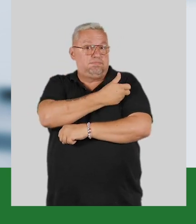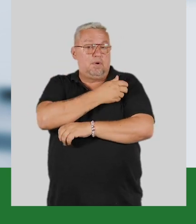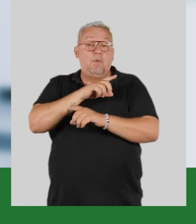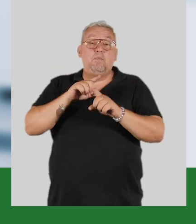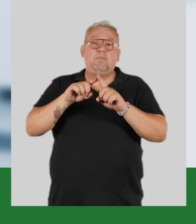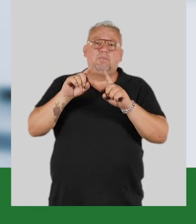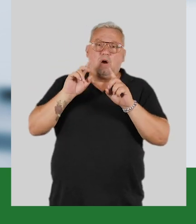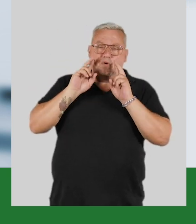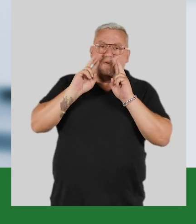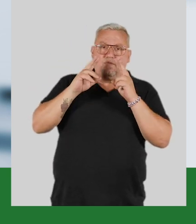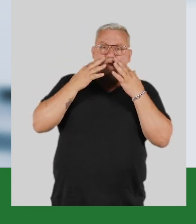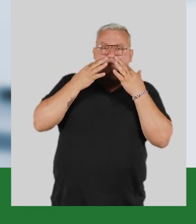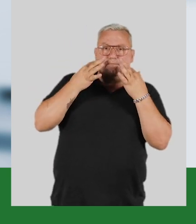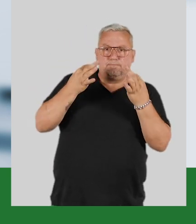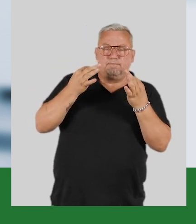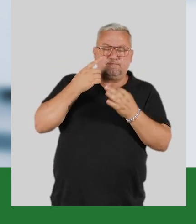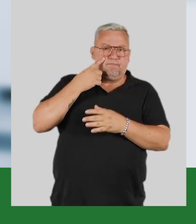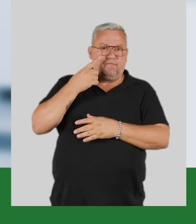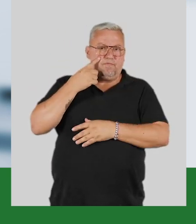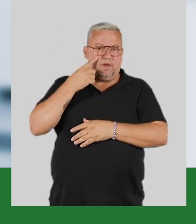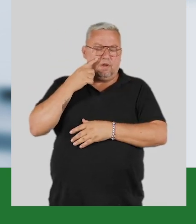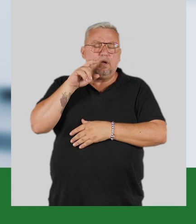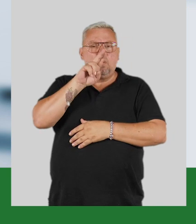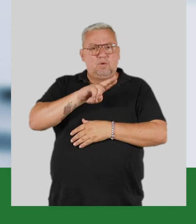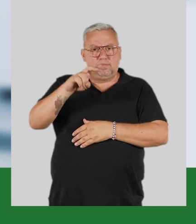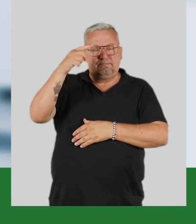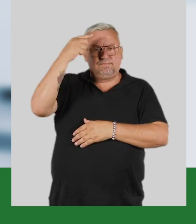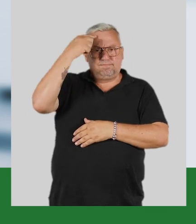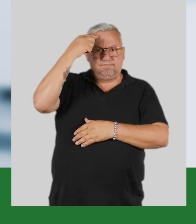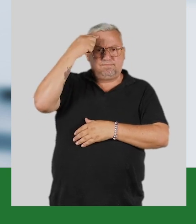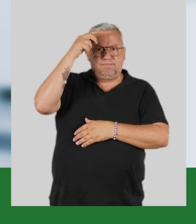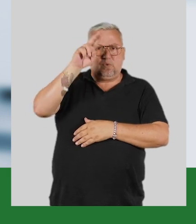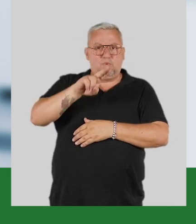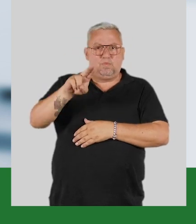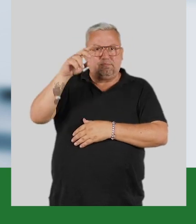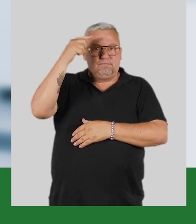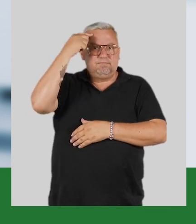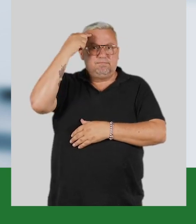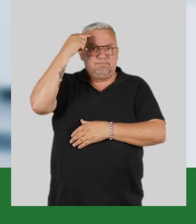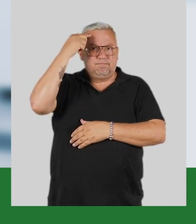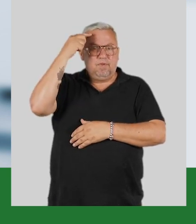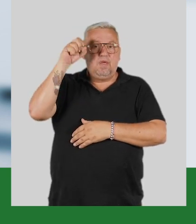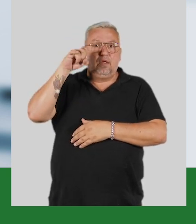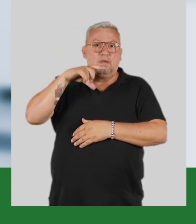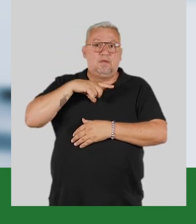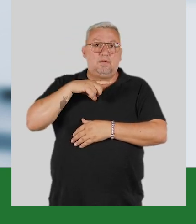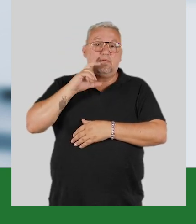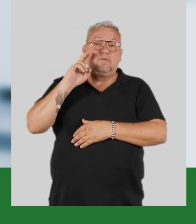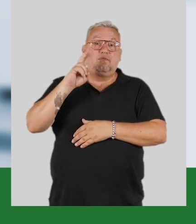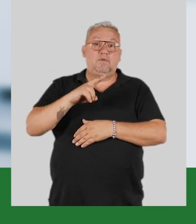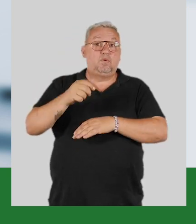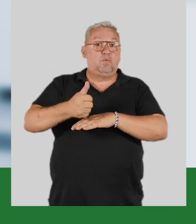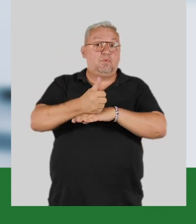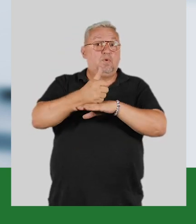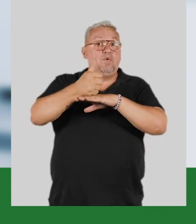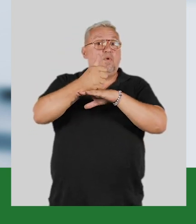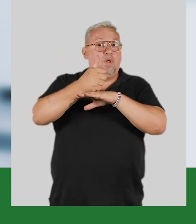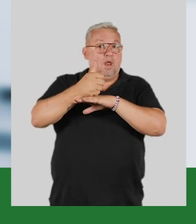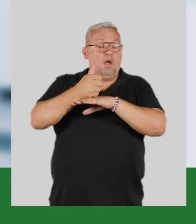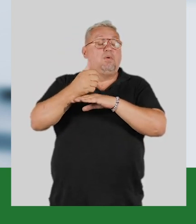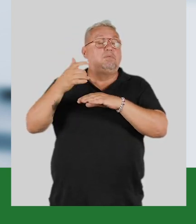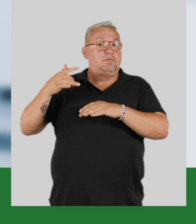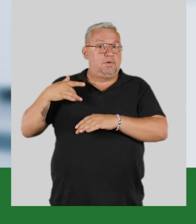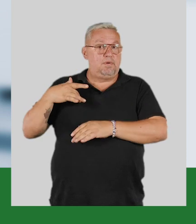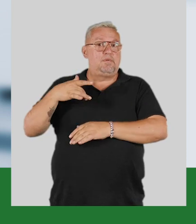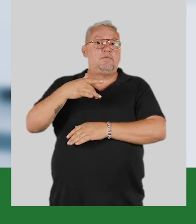veja, temos que sempre usar o bom senso. Sempre usar o bom senso. Se estamos diante de um profissional de saúde